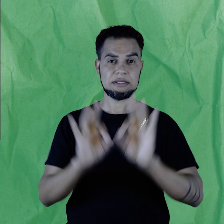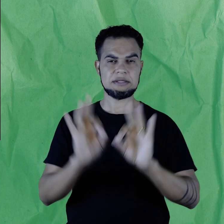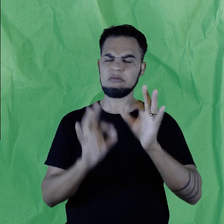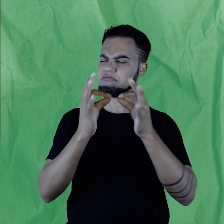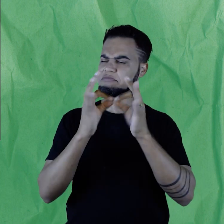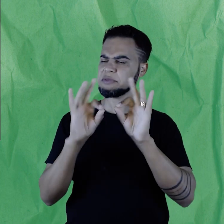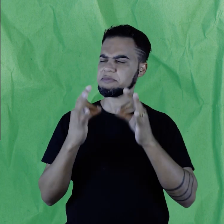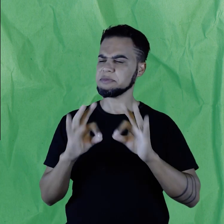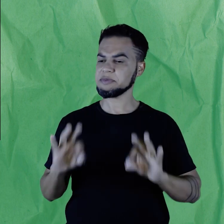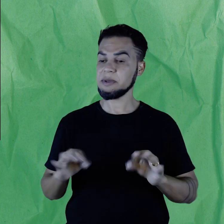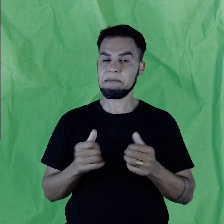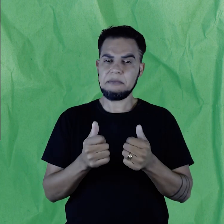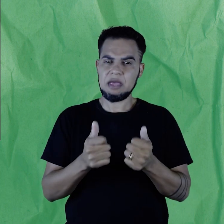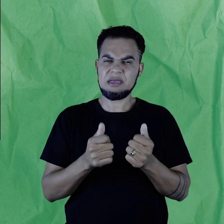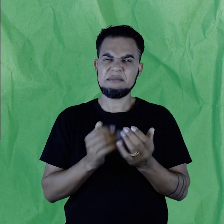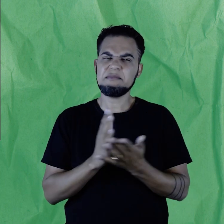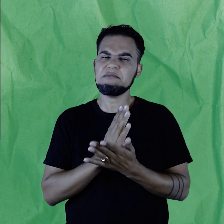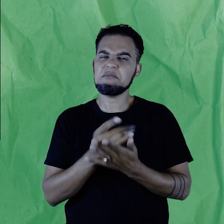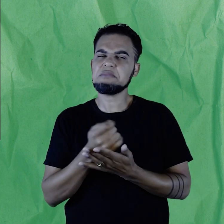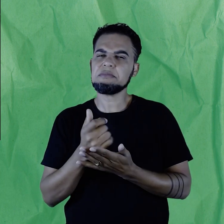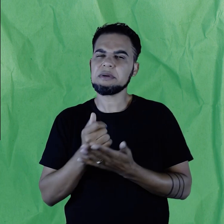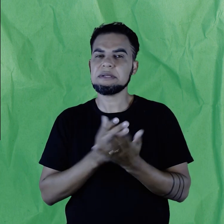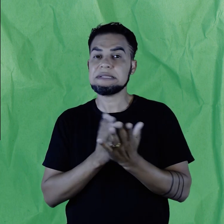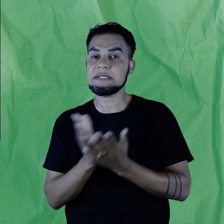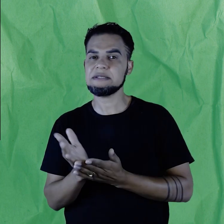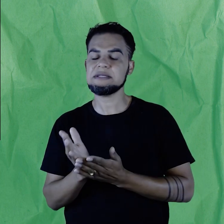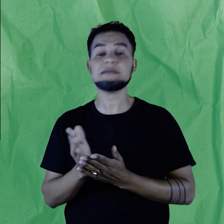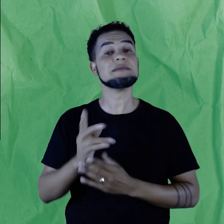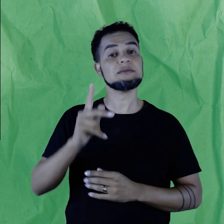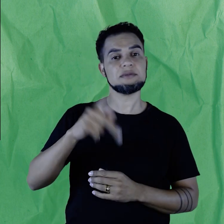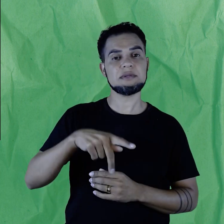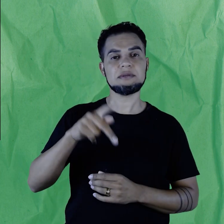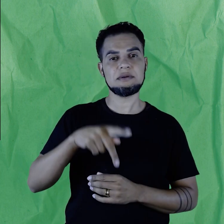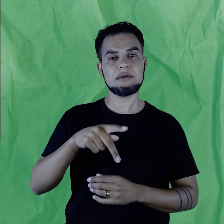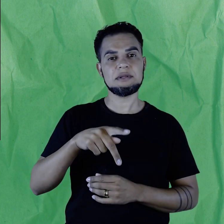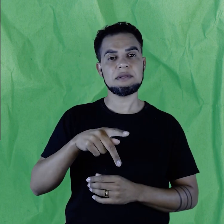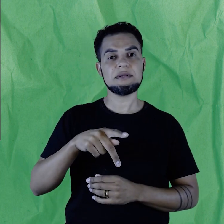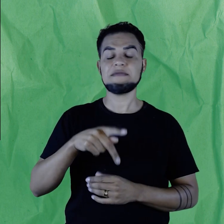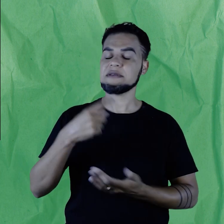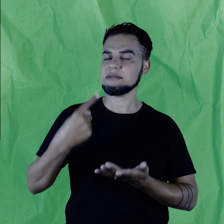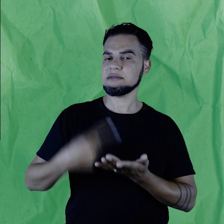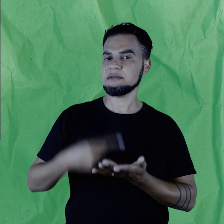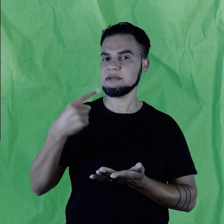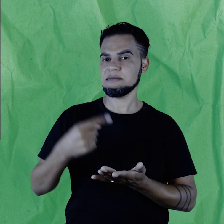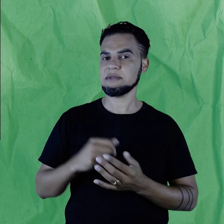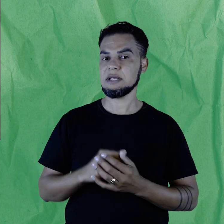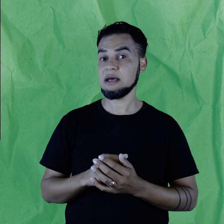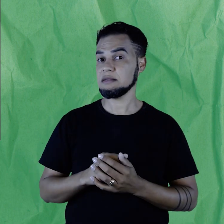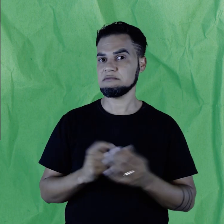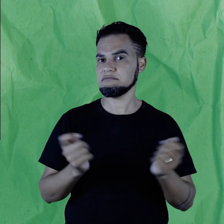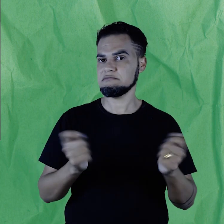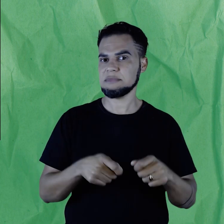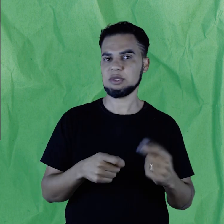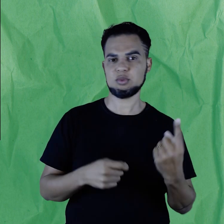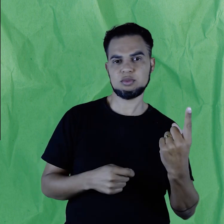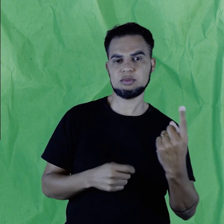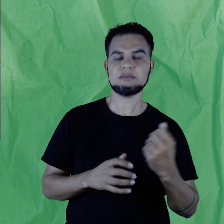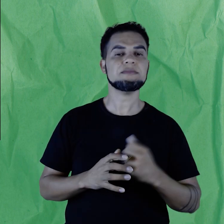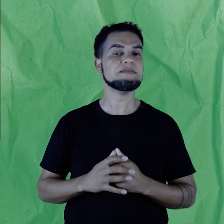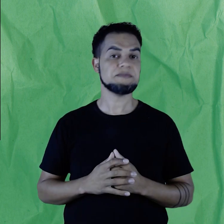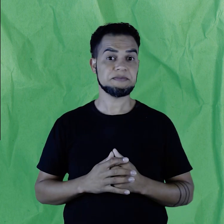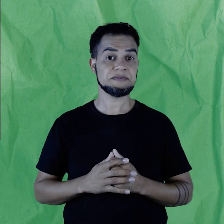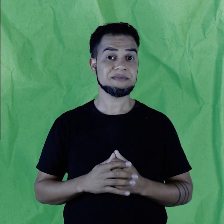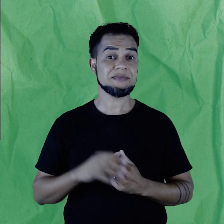organização sintática e alguns desvios, a sua nota vai ser determinada na competência